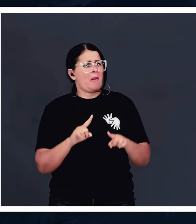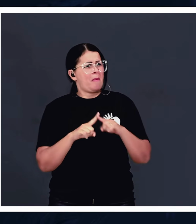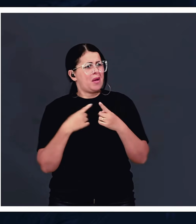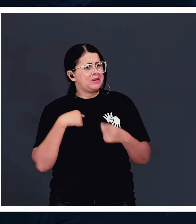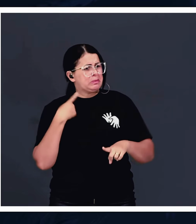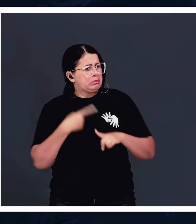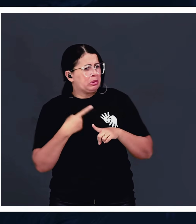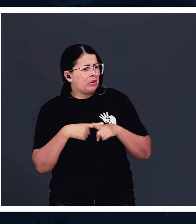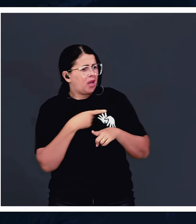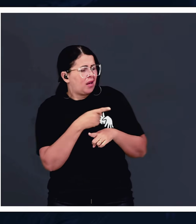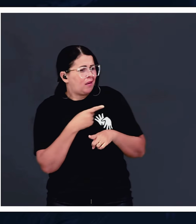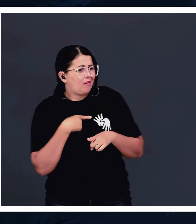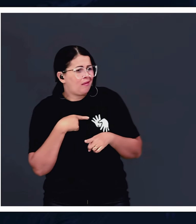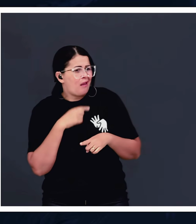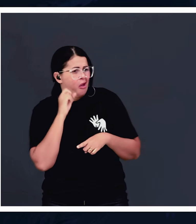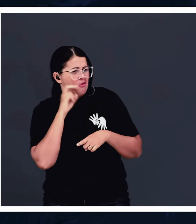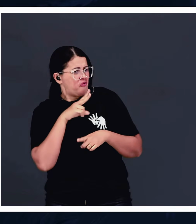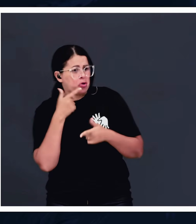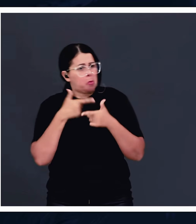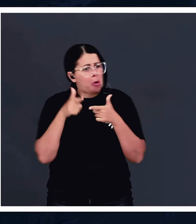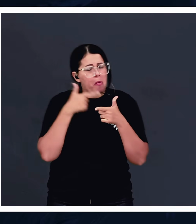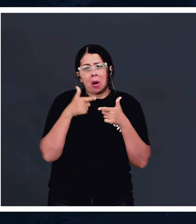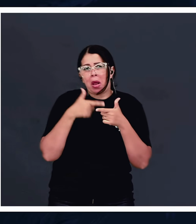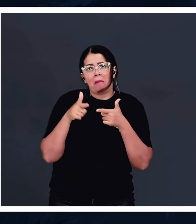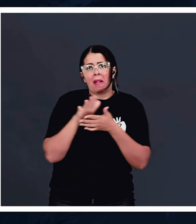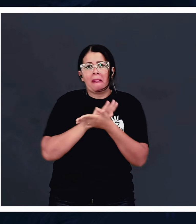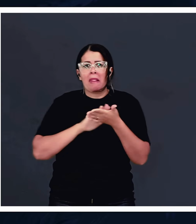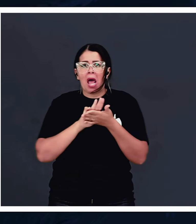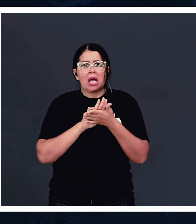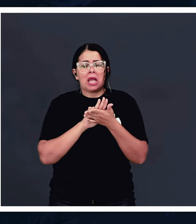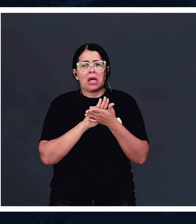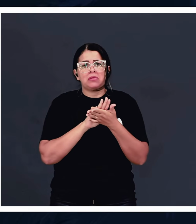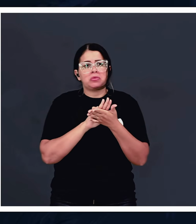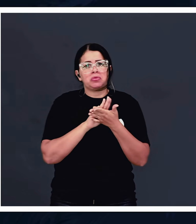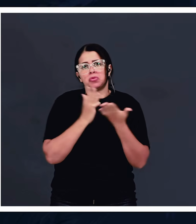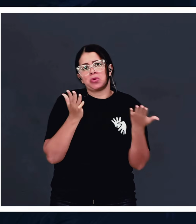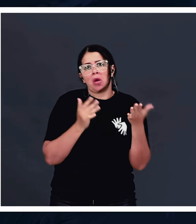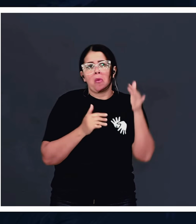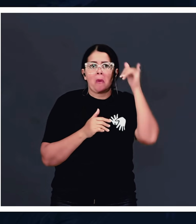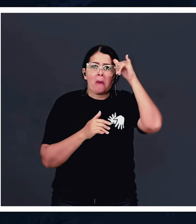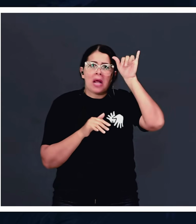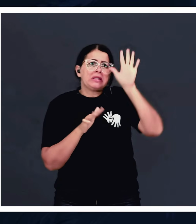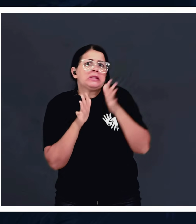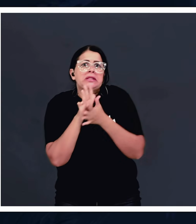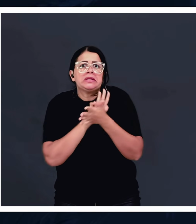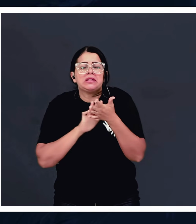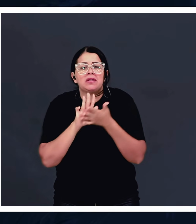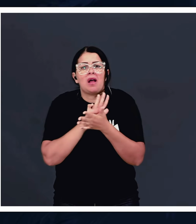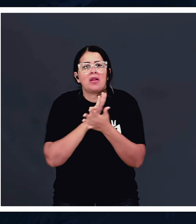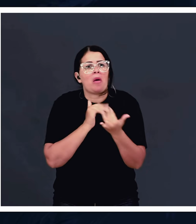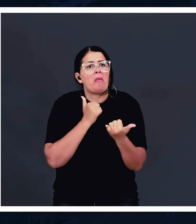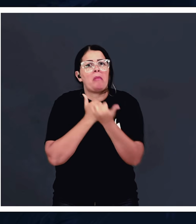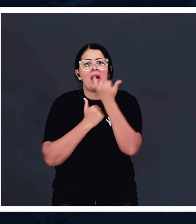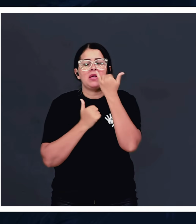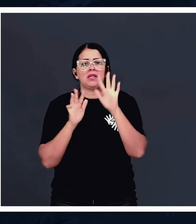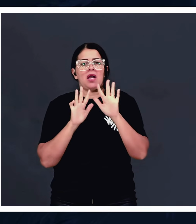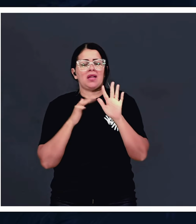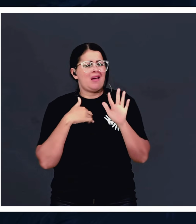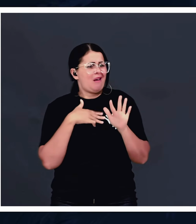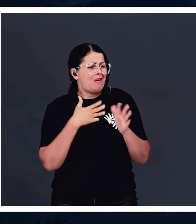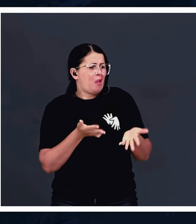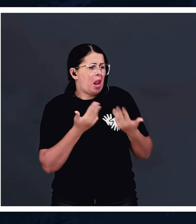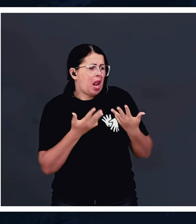por que? Não tem nenhum grande problema, não tem uma traição, não tem nada, é uma coisa